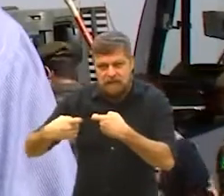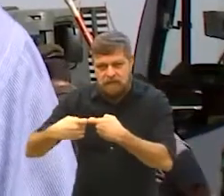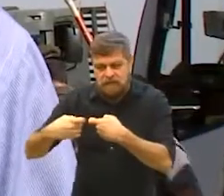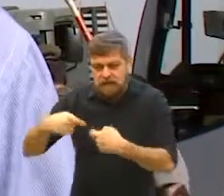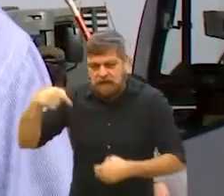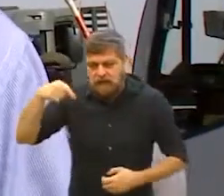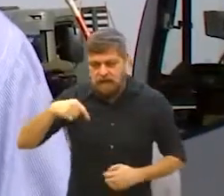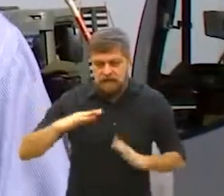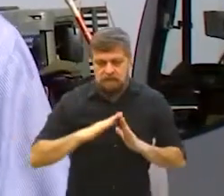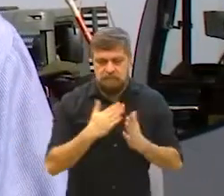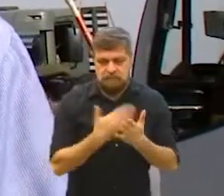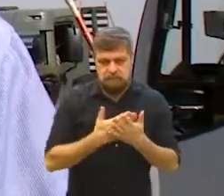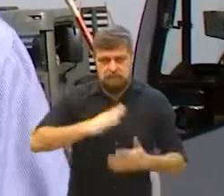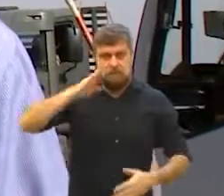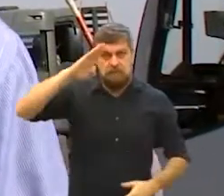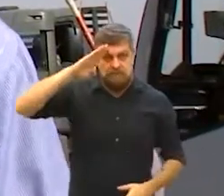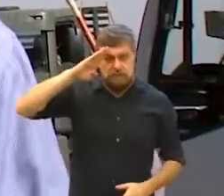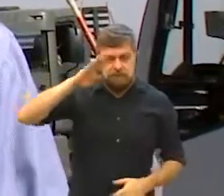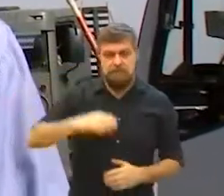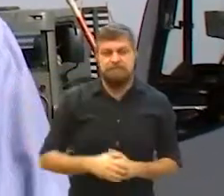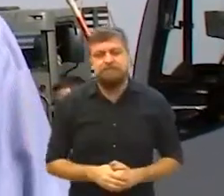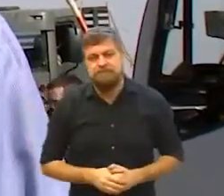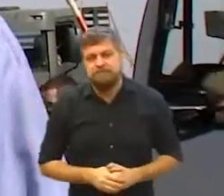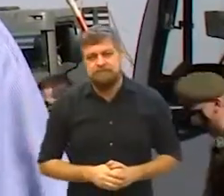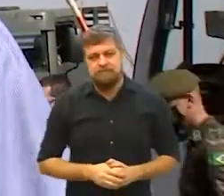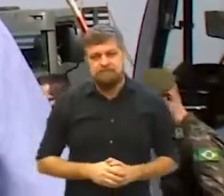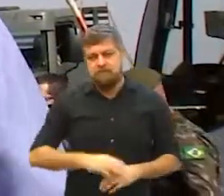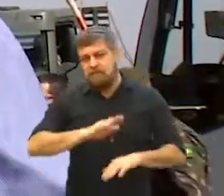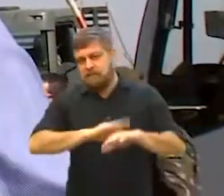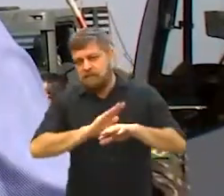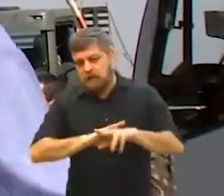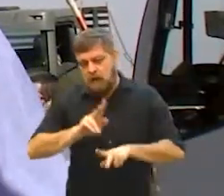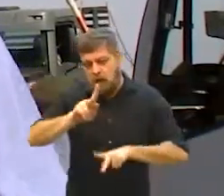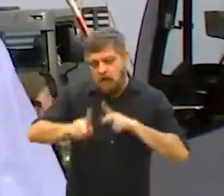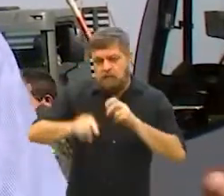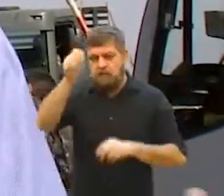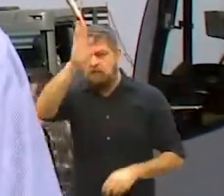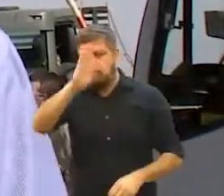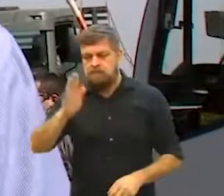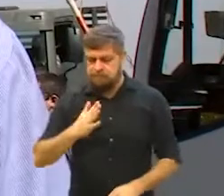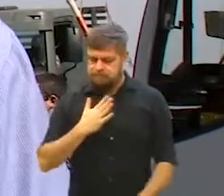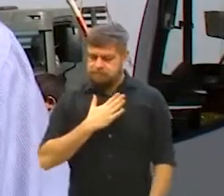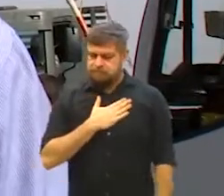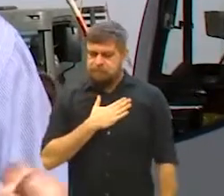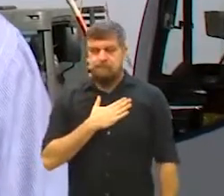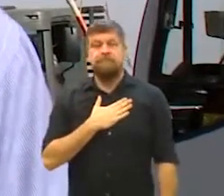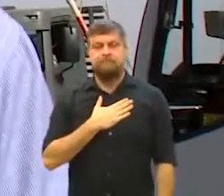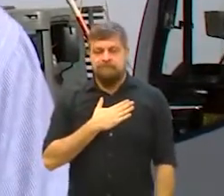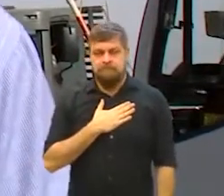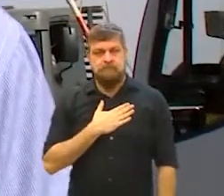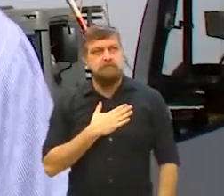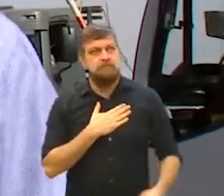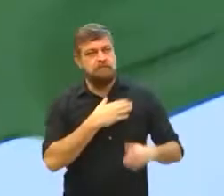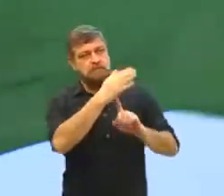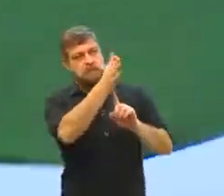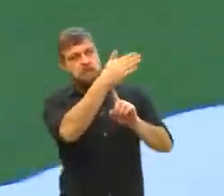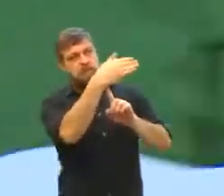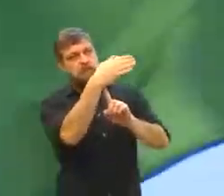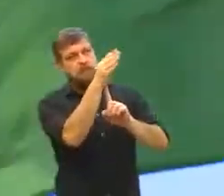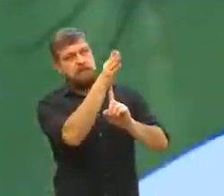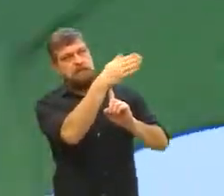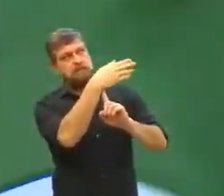na 11ª Companhia blindadas do exército brasileiro fazer com que o povo brasileiro sinta-se